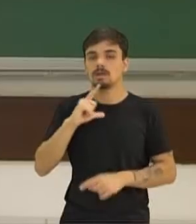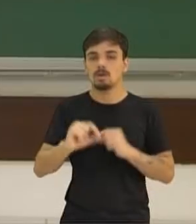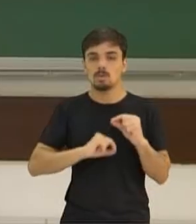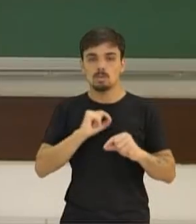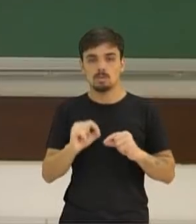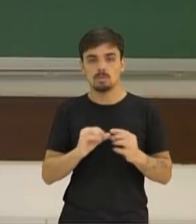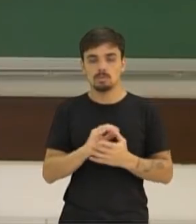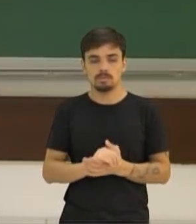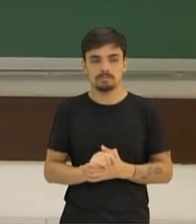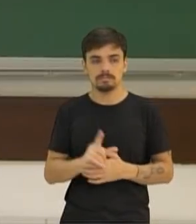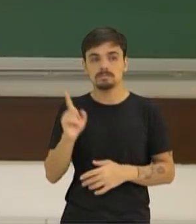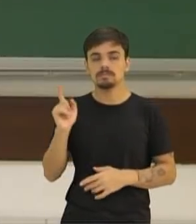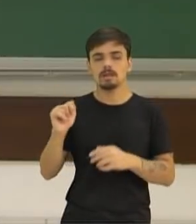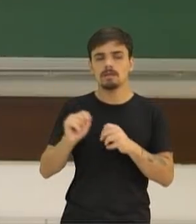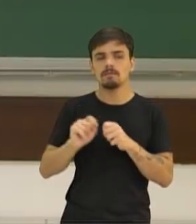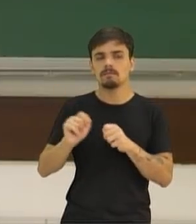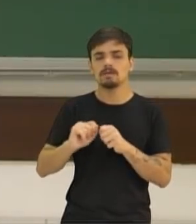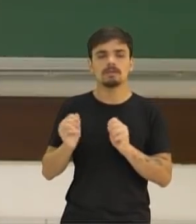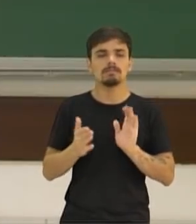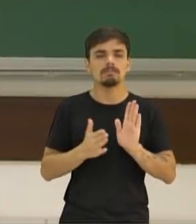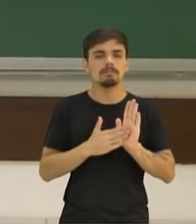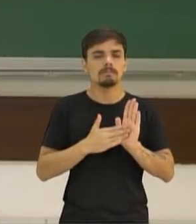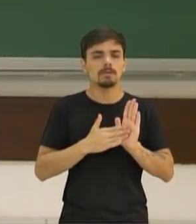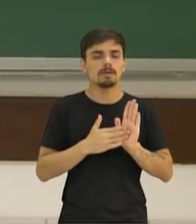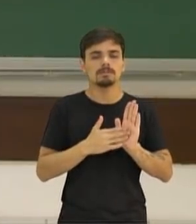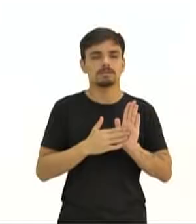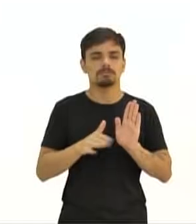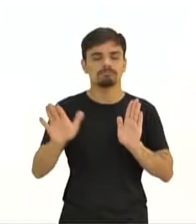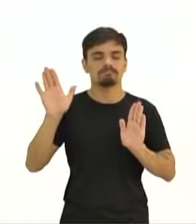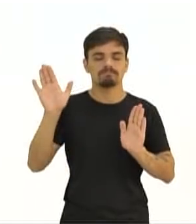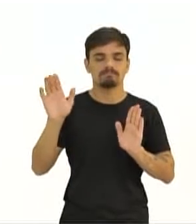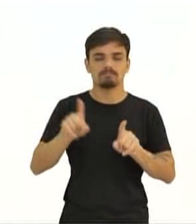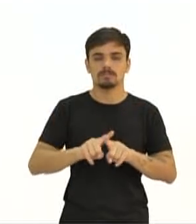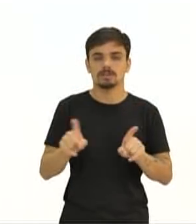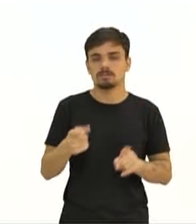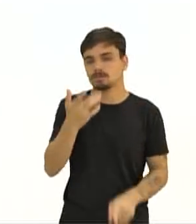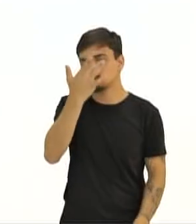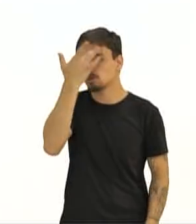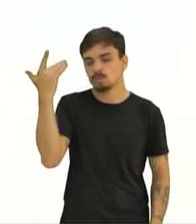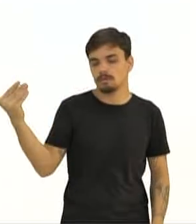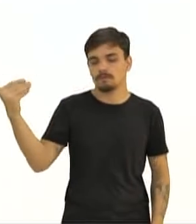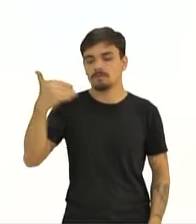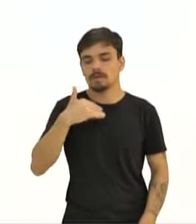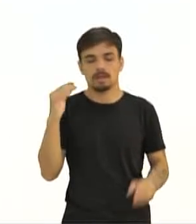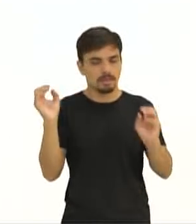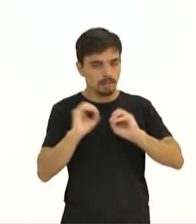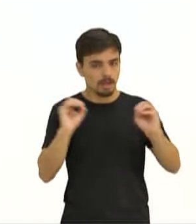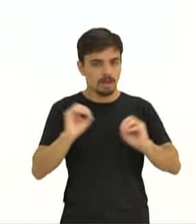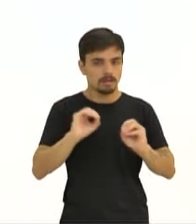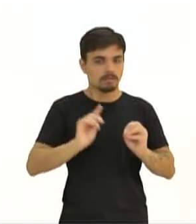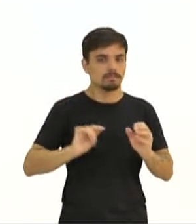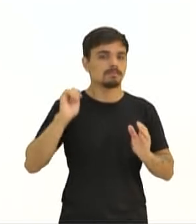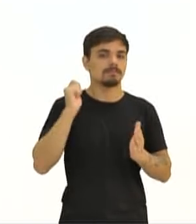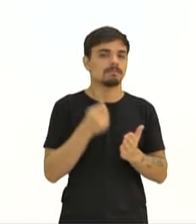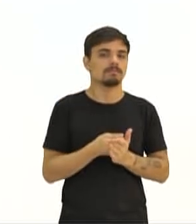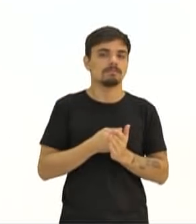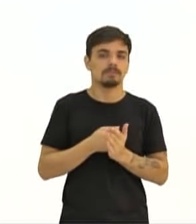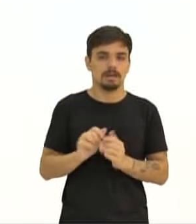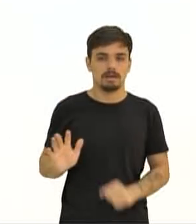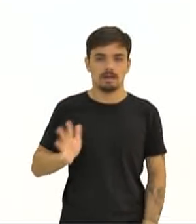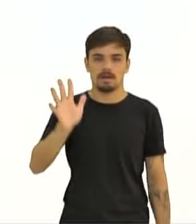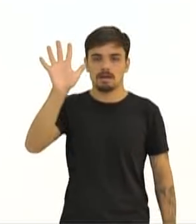diz, ele fez uma promessa, quem não vier para a Hortifruti vai pagar